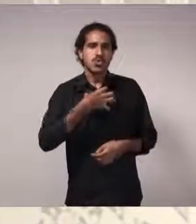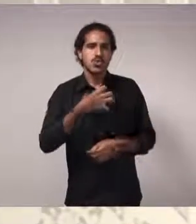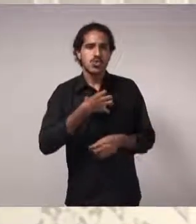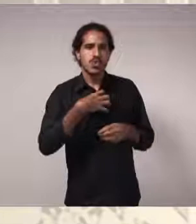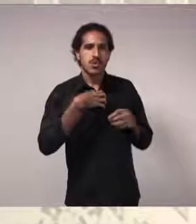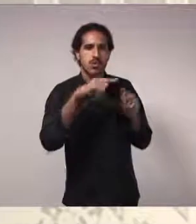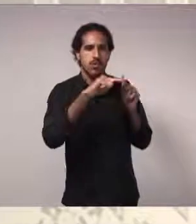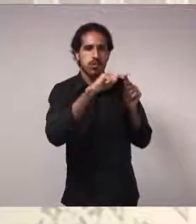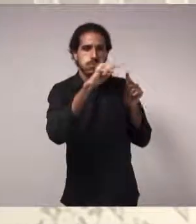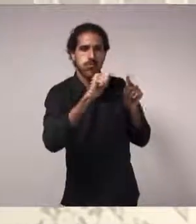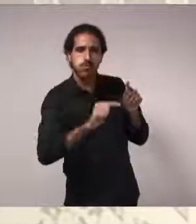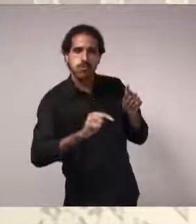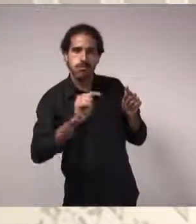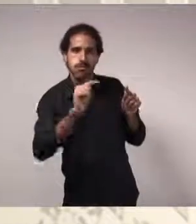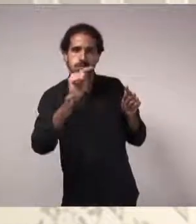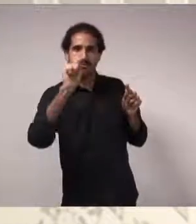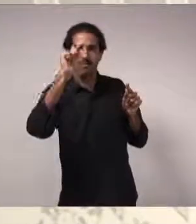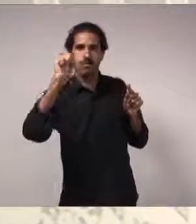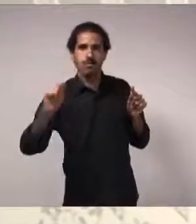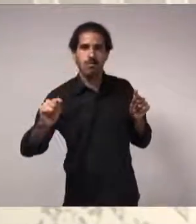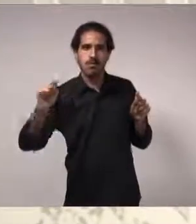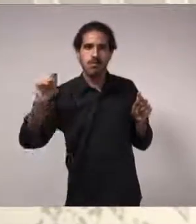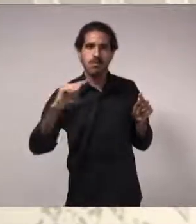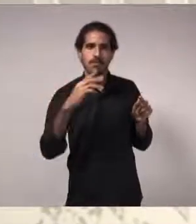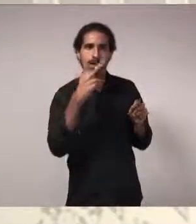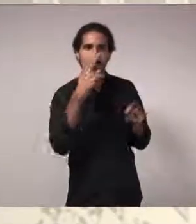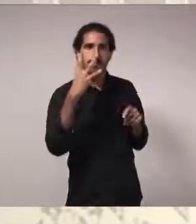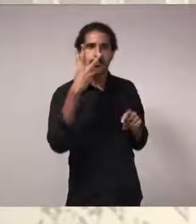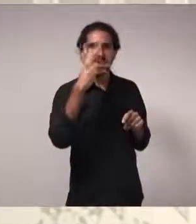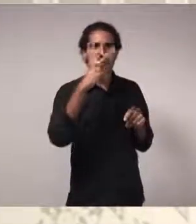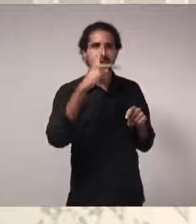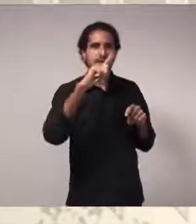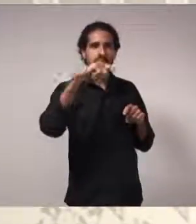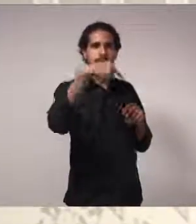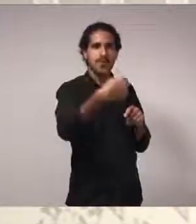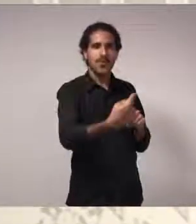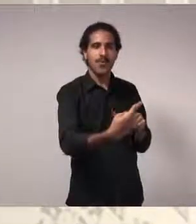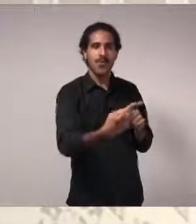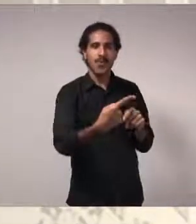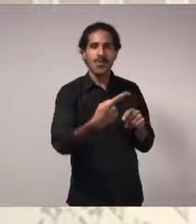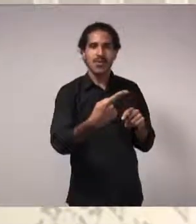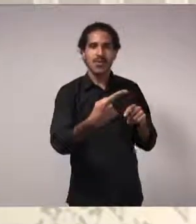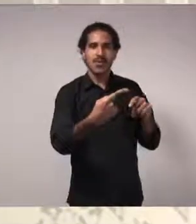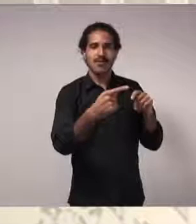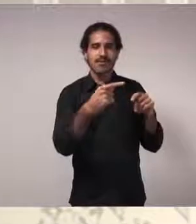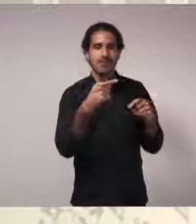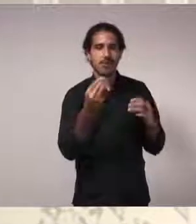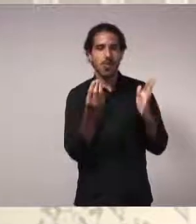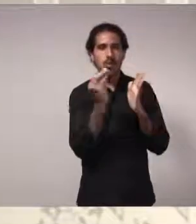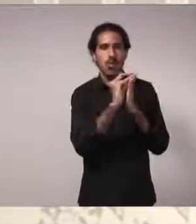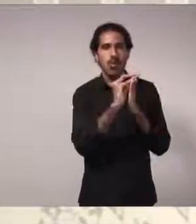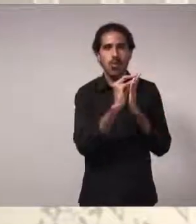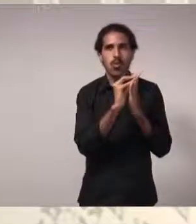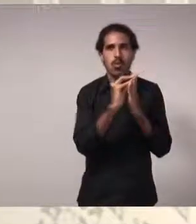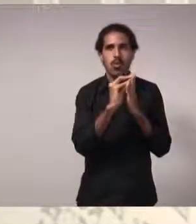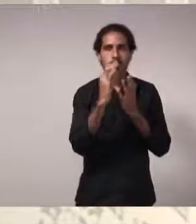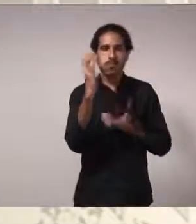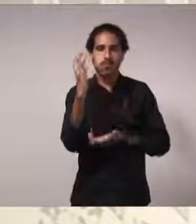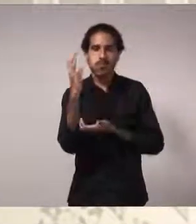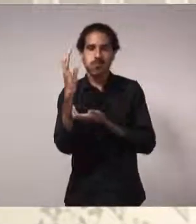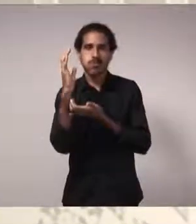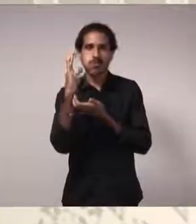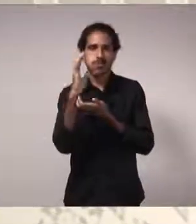ali tá mais bonitinha, né, depois da implantação da frenagem regenerativa lá. Até no gráfico